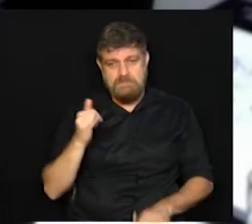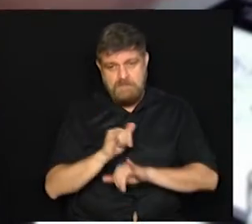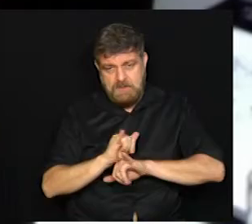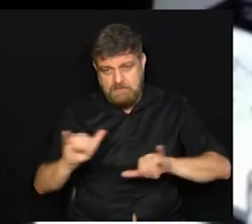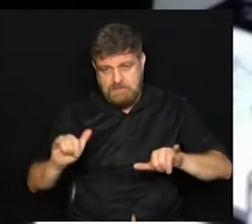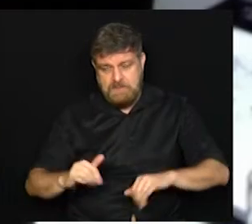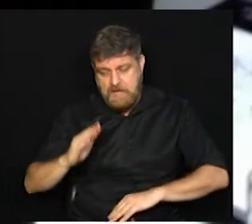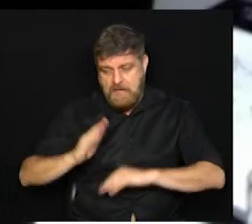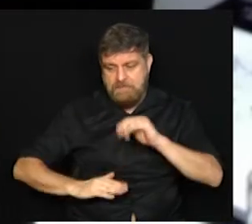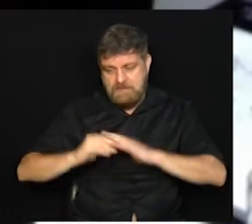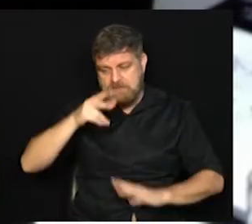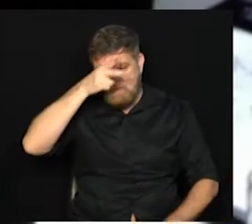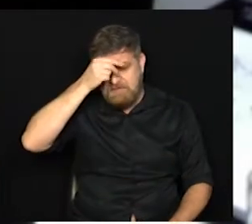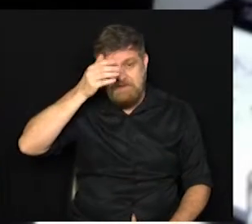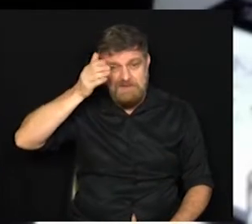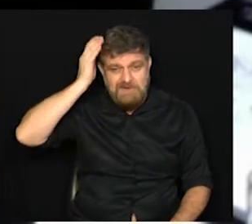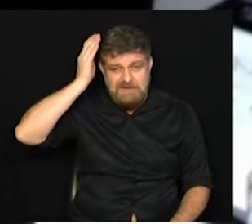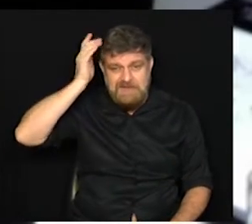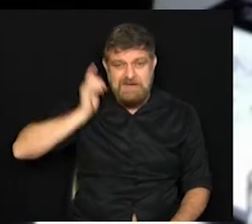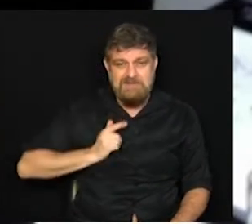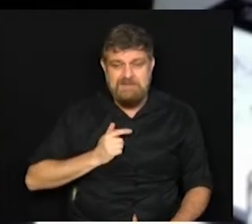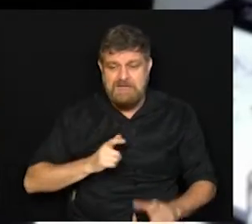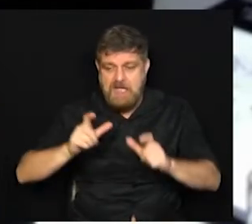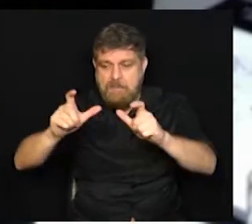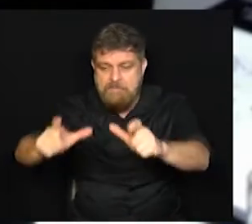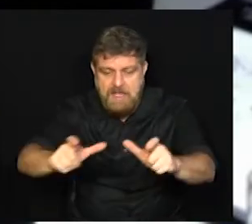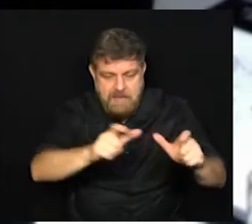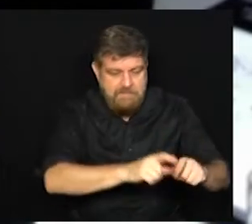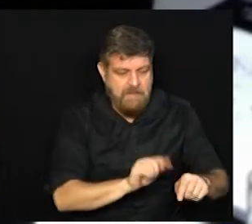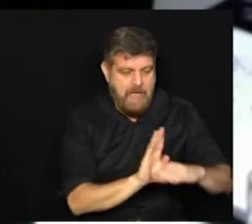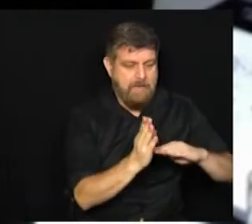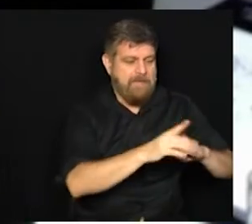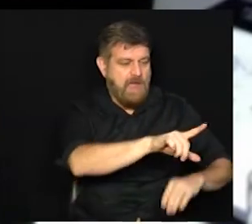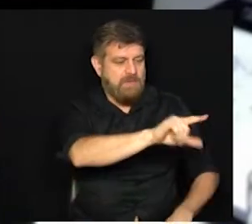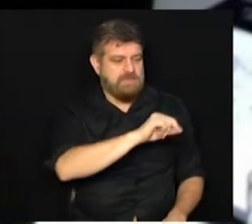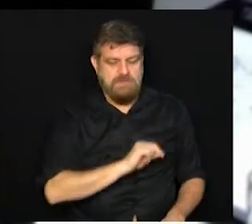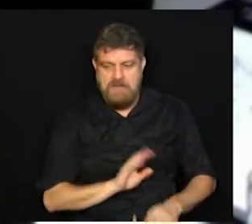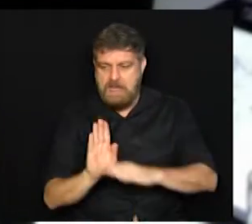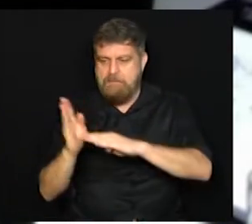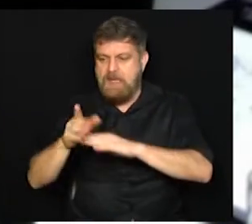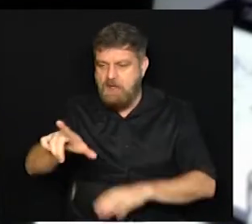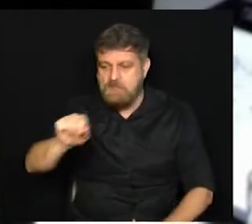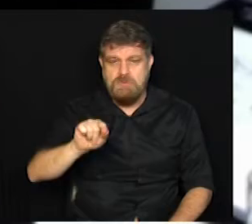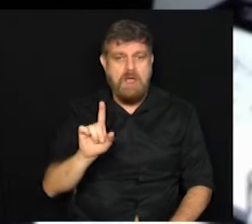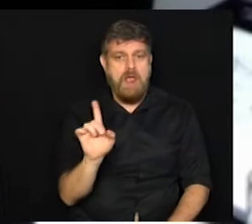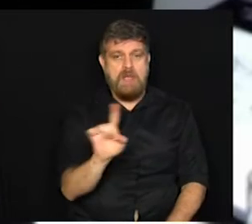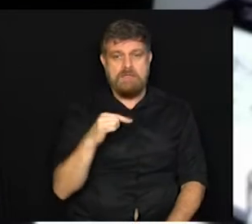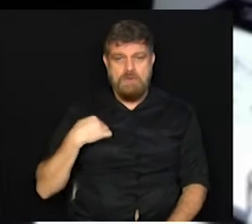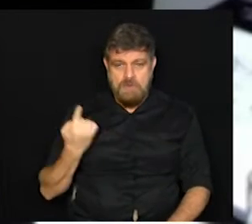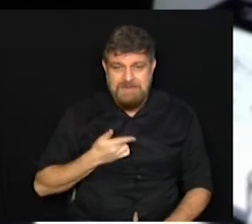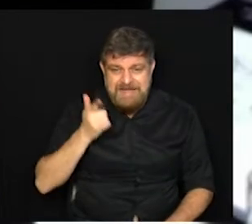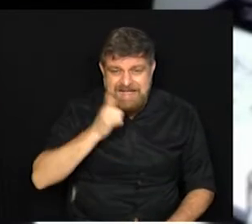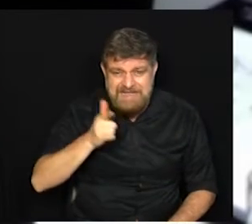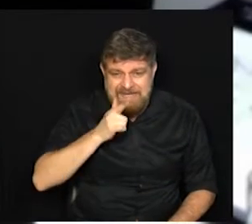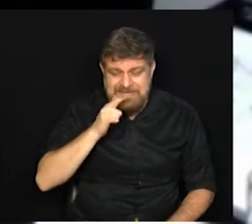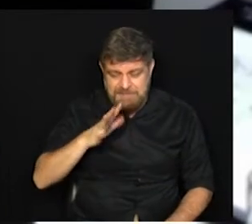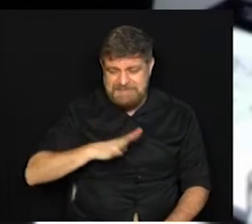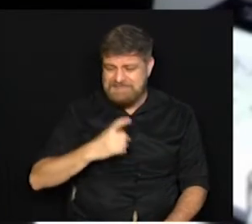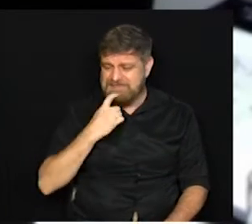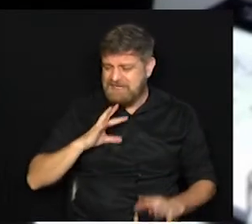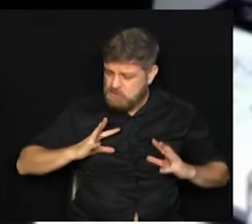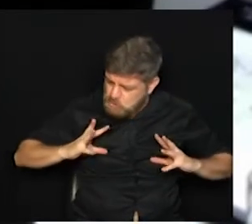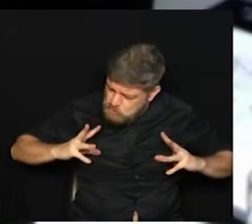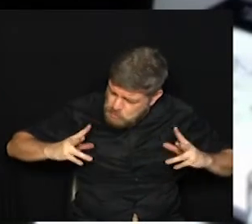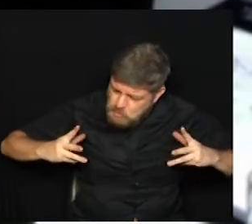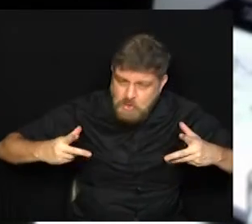o governo Dário Saad, não tem essa questão de fazer ciclovia em bairro A, B e C. Nós queremos atingir toda a cidade. É claro